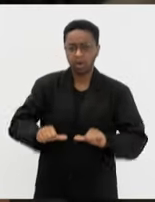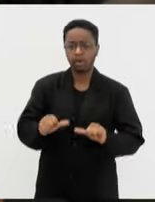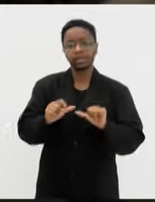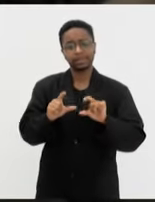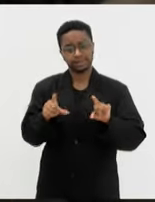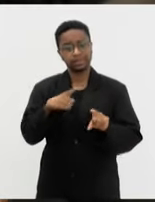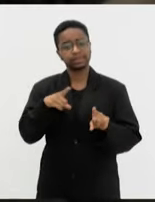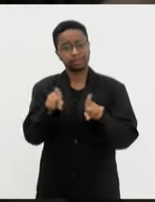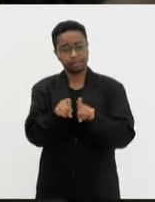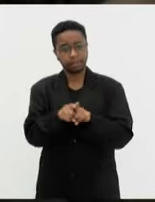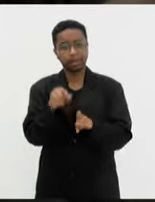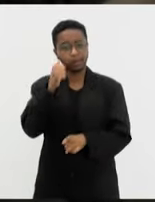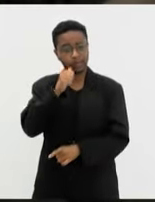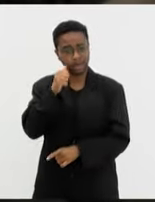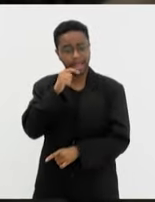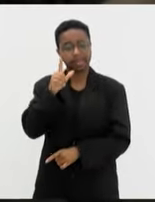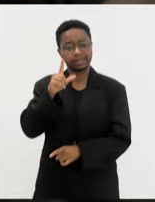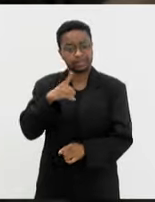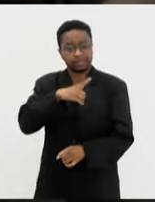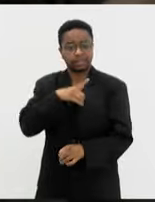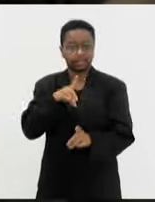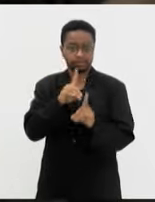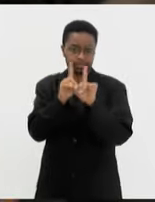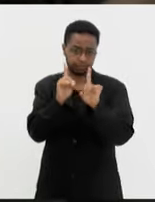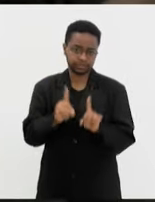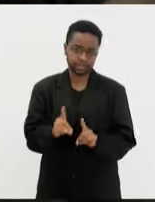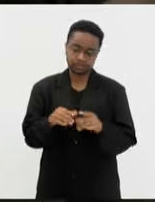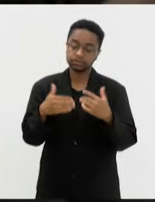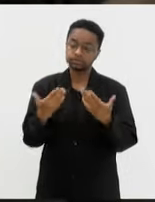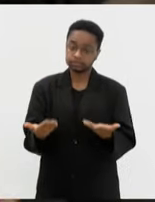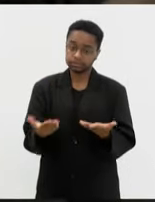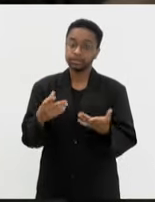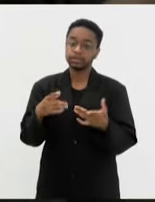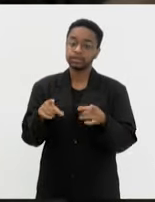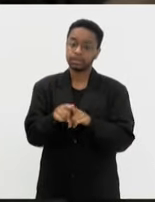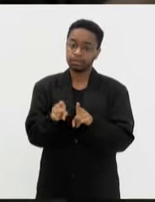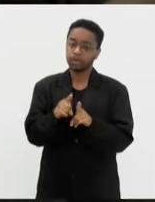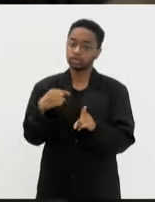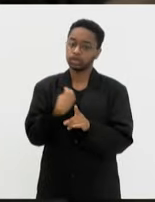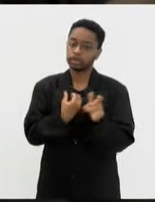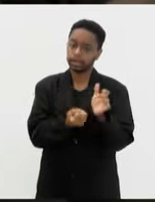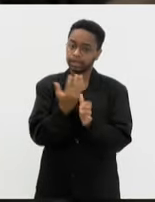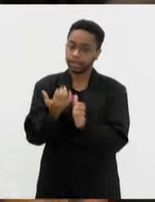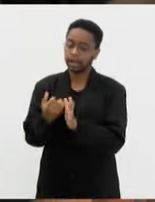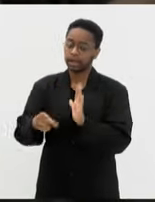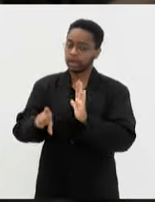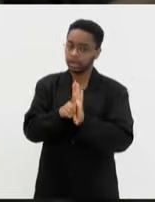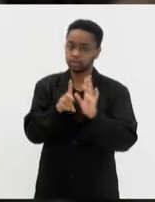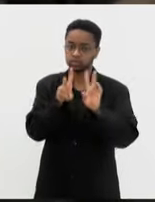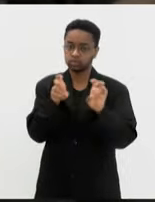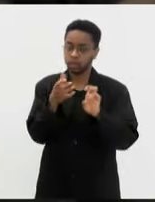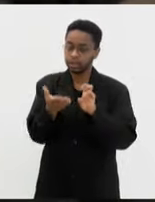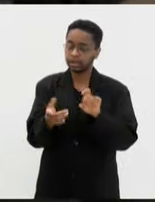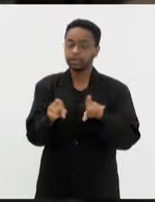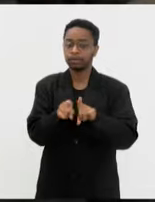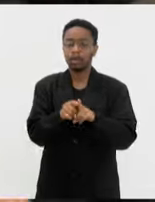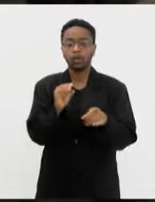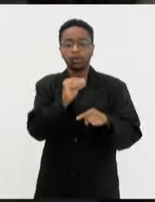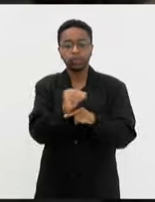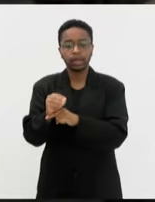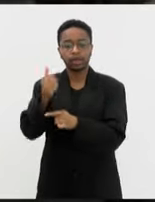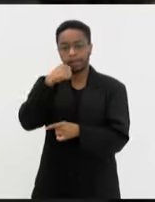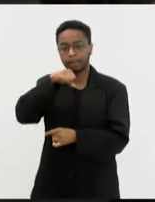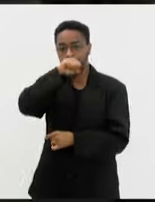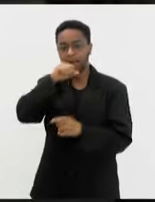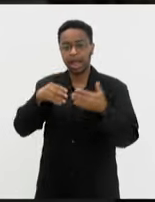mulheres, pessoas com deficiência. Então a gente também está legislando sobre isso, cuidando das mães atípicas. Tem muitas